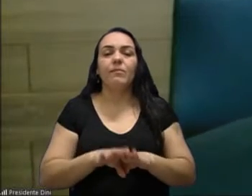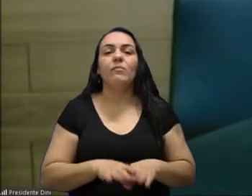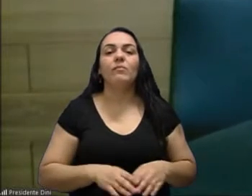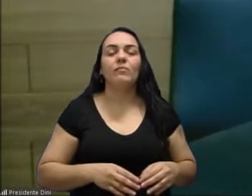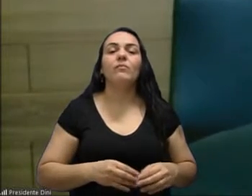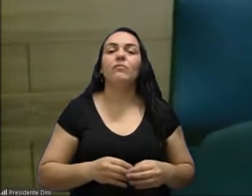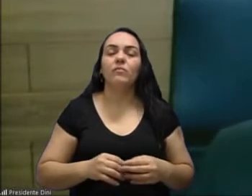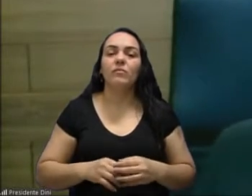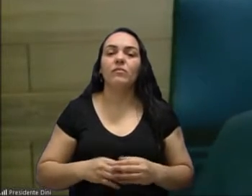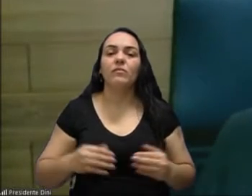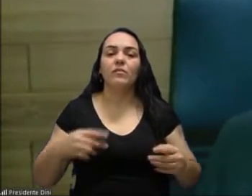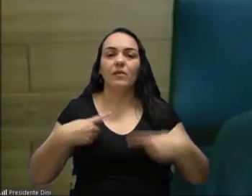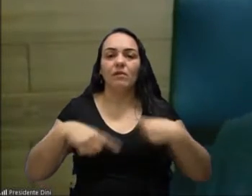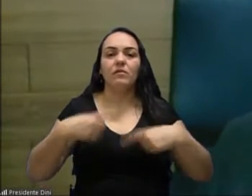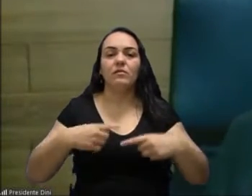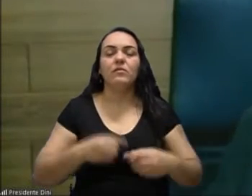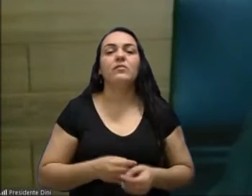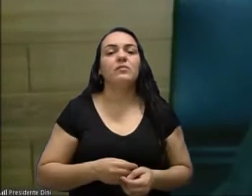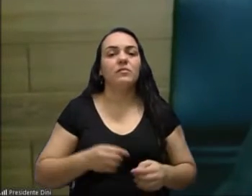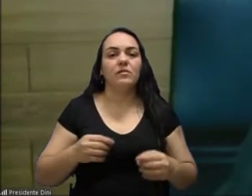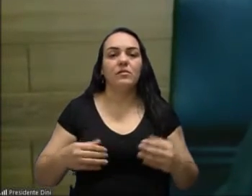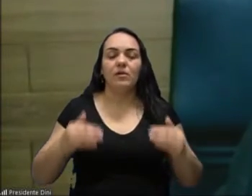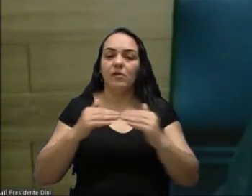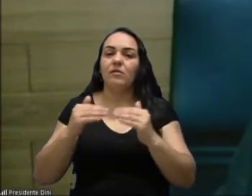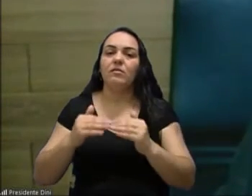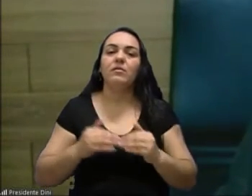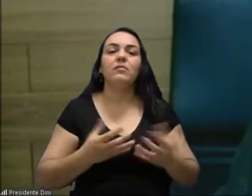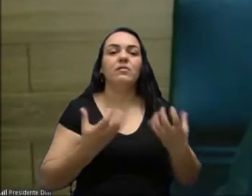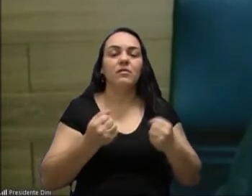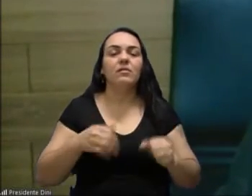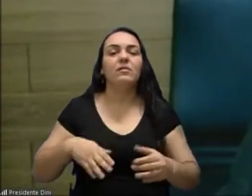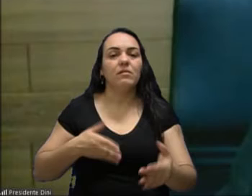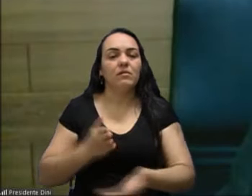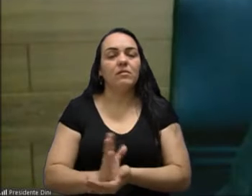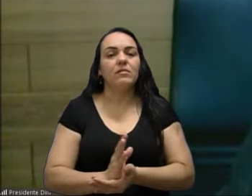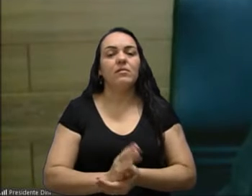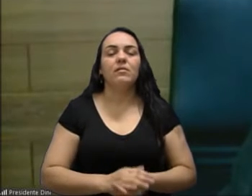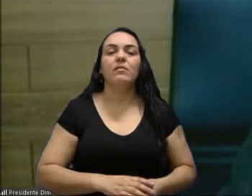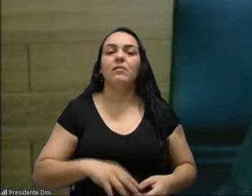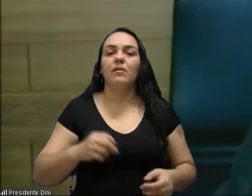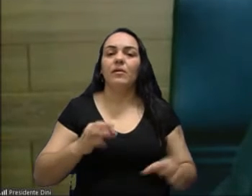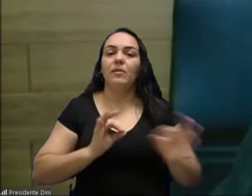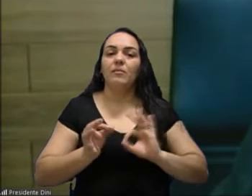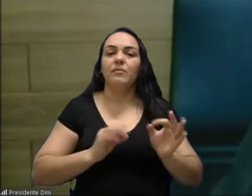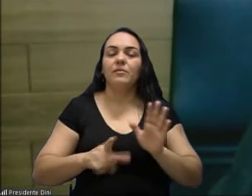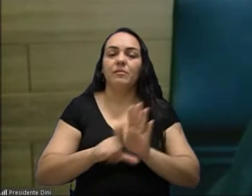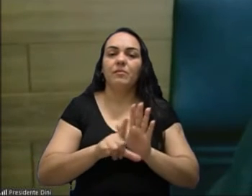concordam permanecem como estão está aprovado projeto de lei 51 de 2020